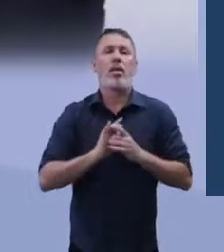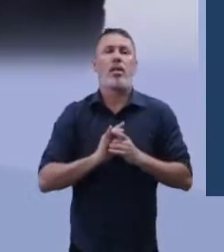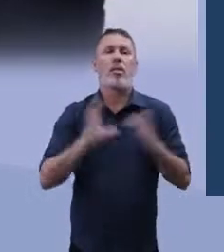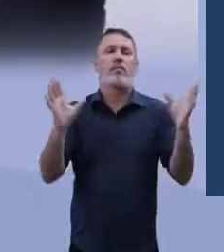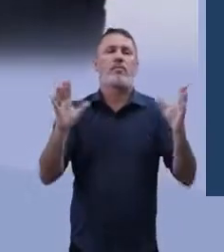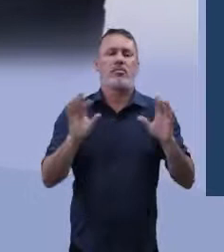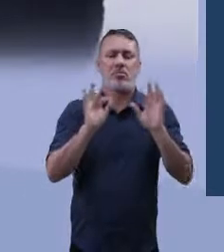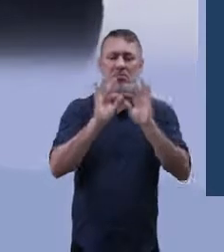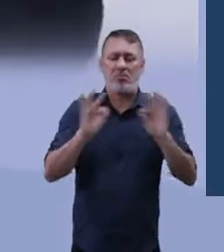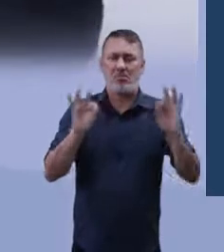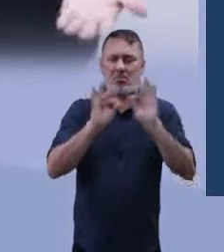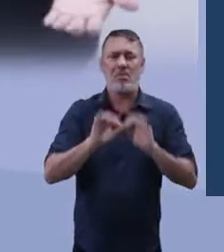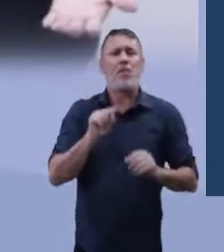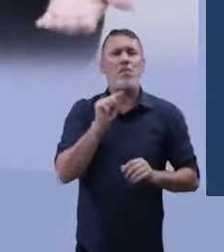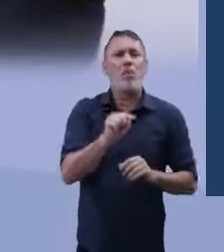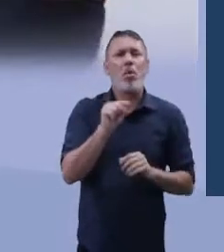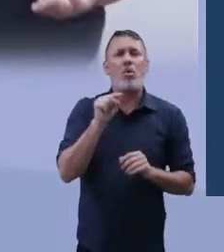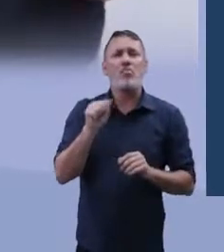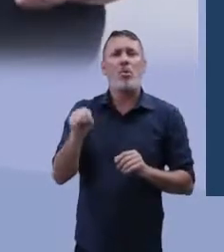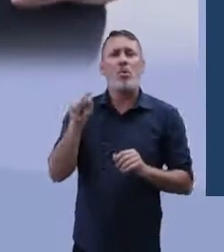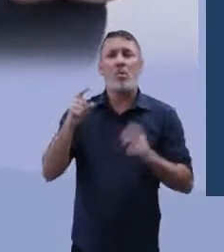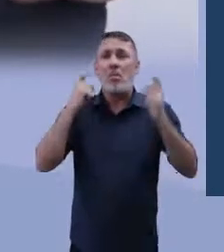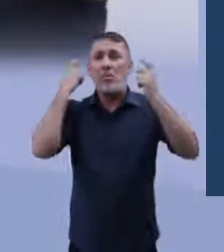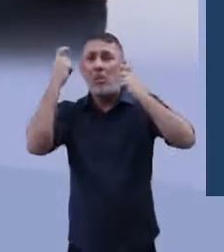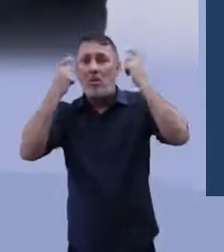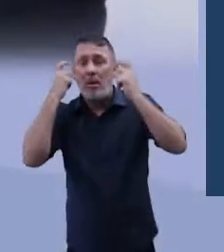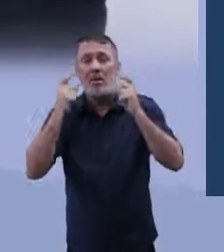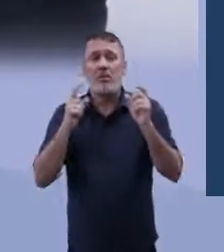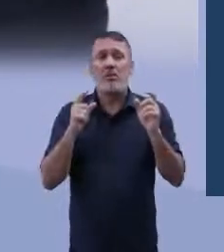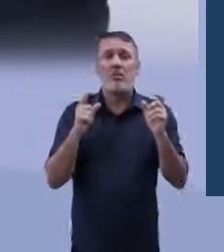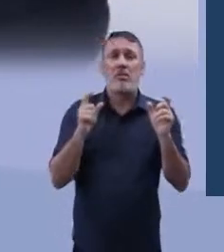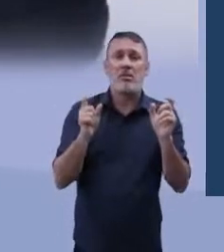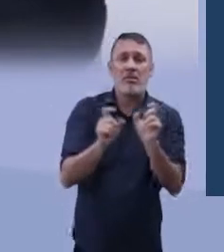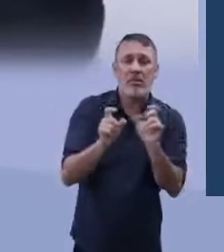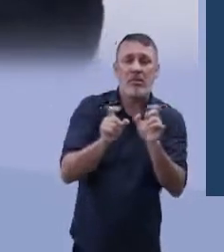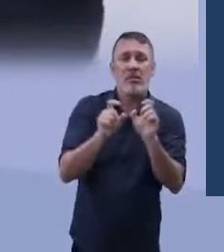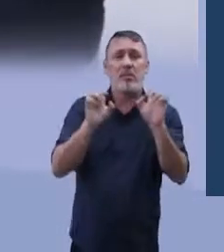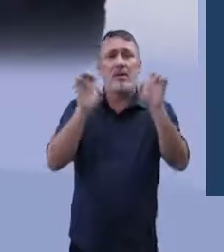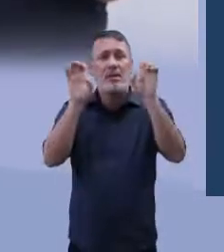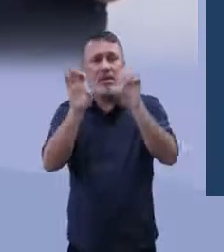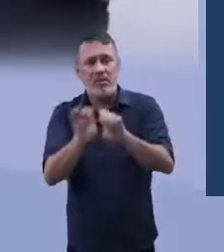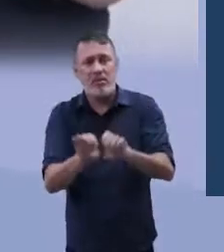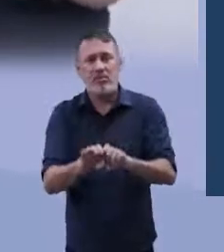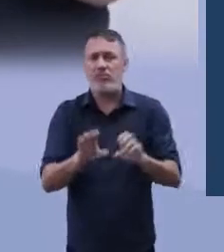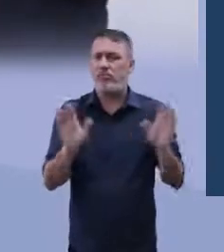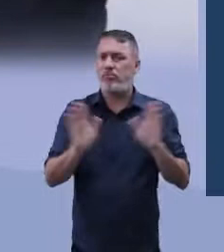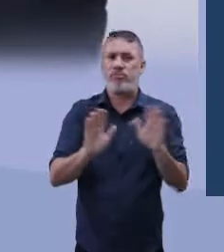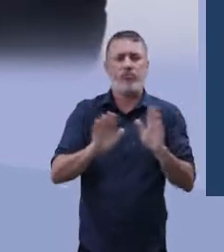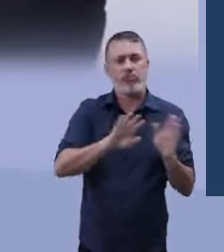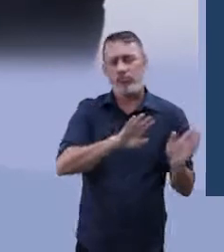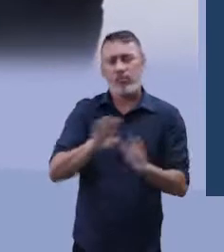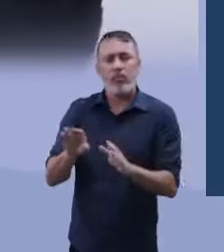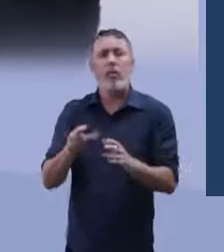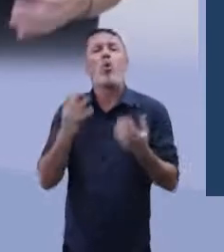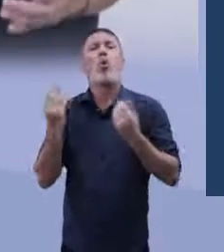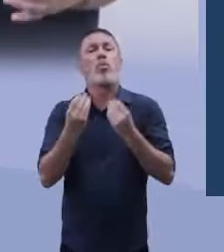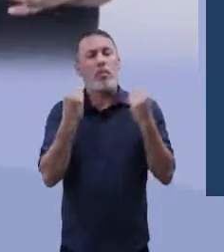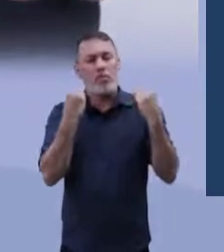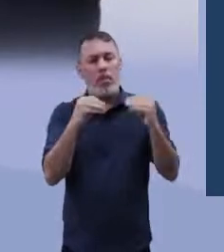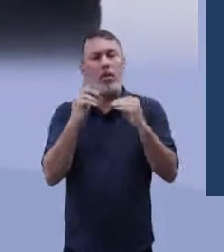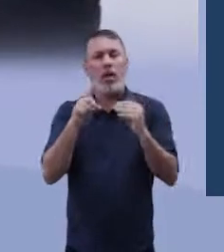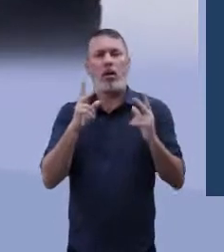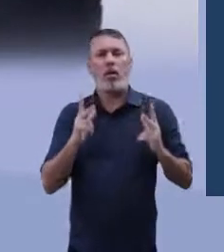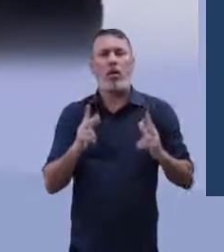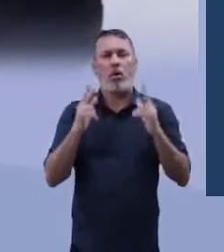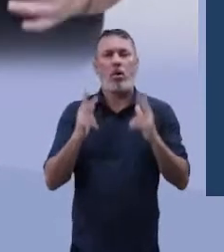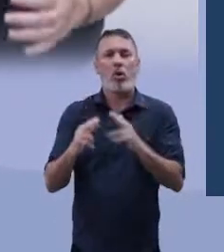verso aparecerá sem pontuação muitas vezes, e a estrutura, de uma maneira geral, será feita em